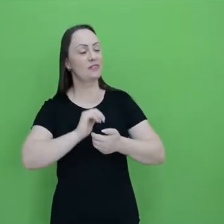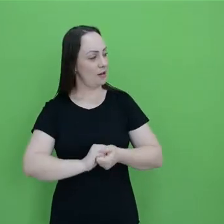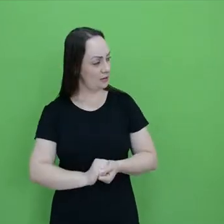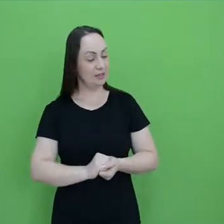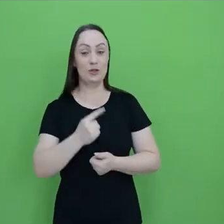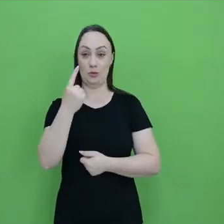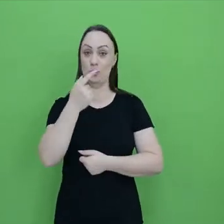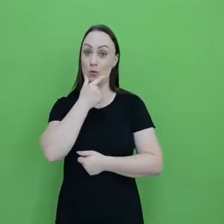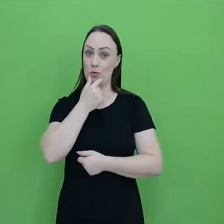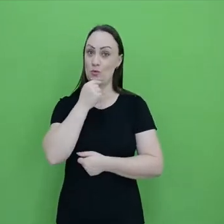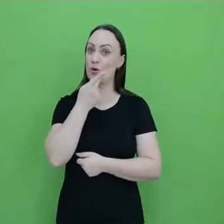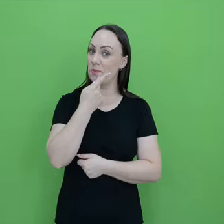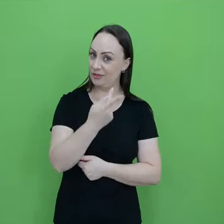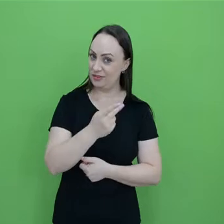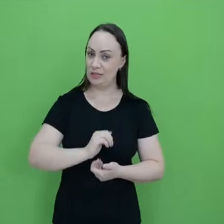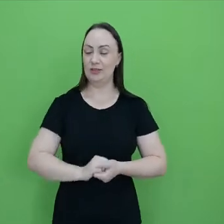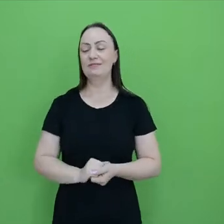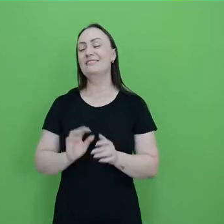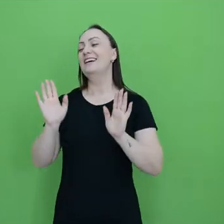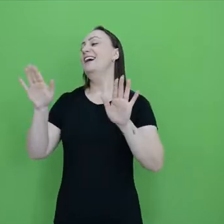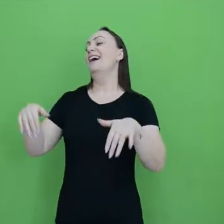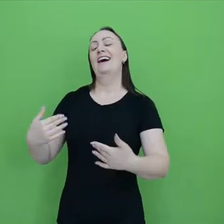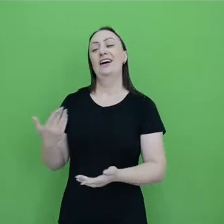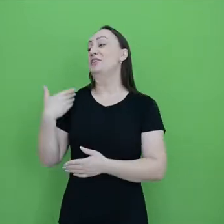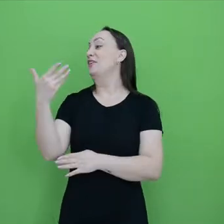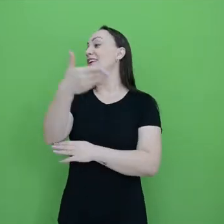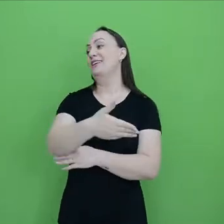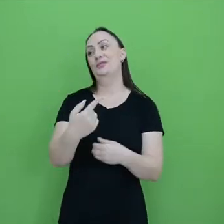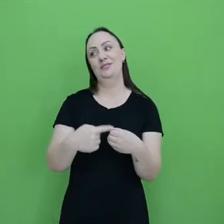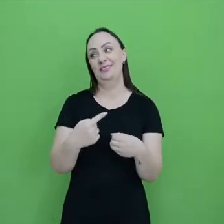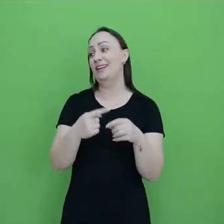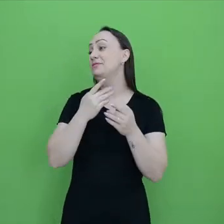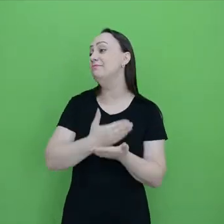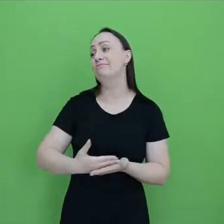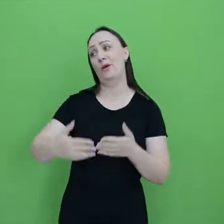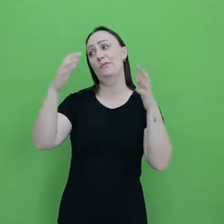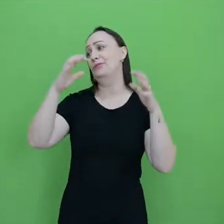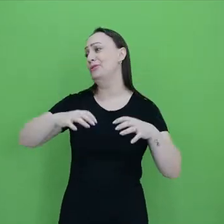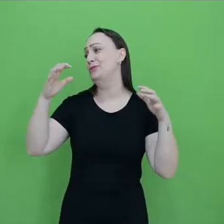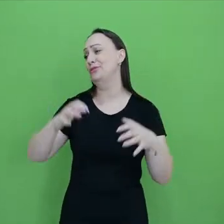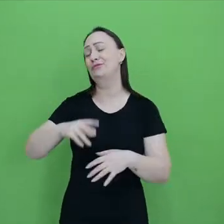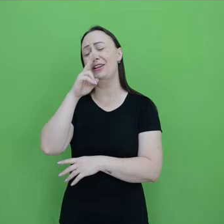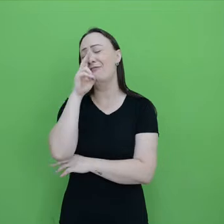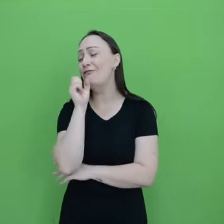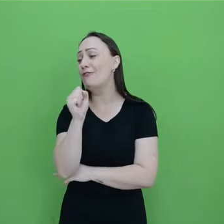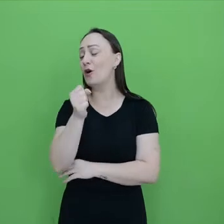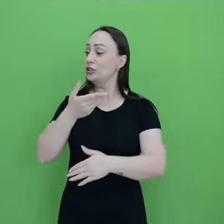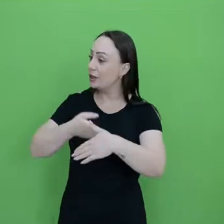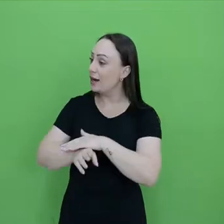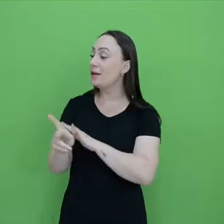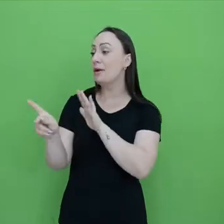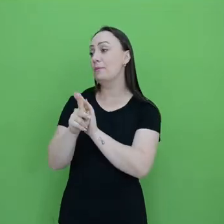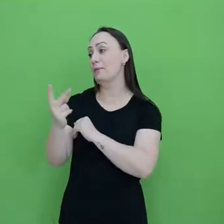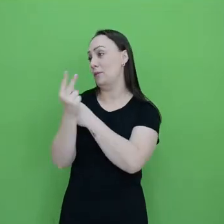Disse um dos rapazes. Eu estava indo para a cidade, mas começou a chover muito forte. Aí eu entrei aqui para